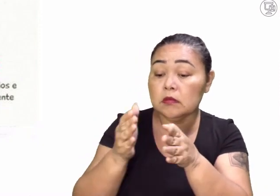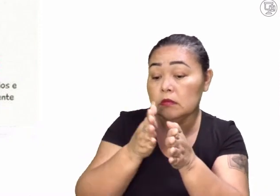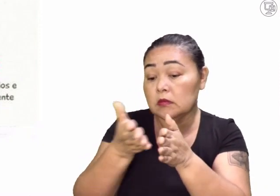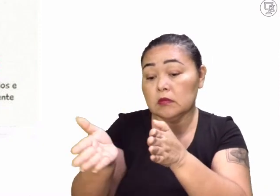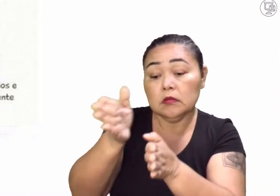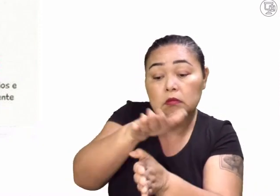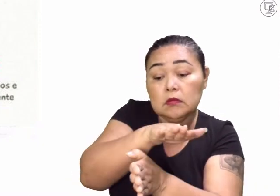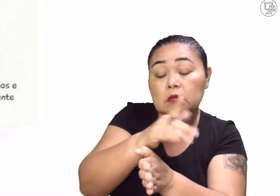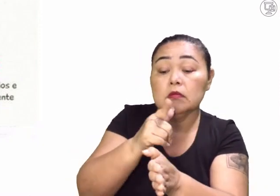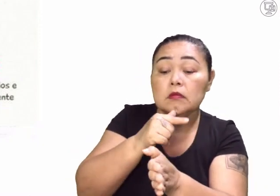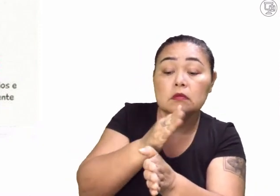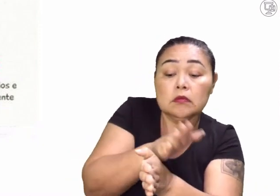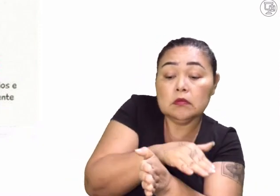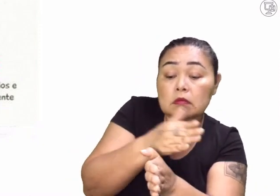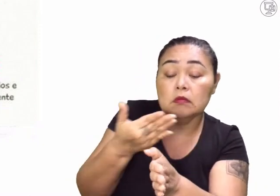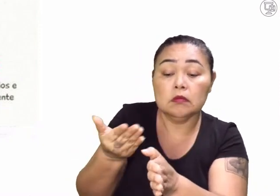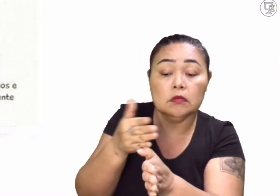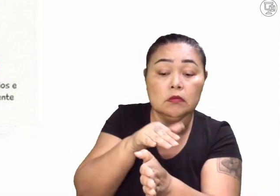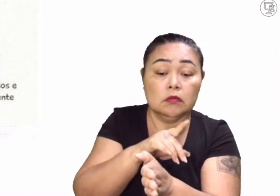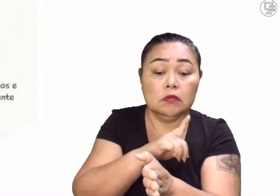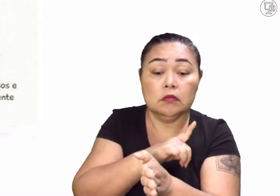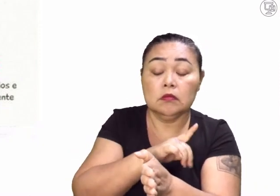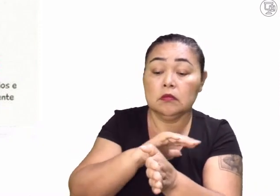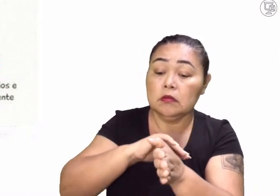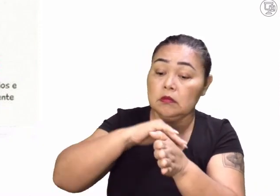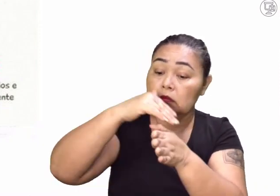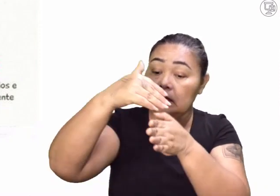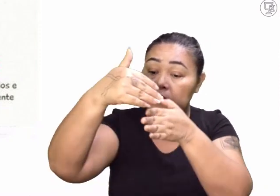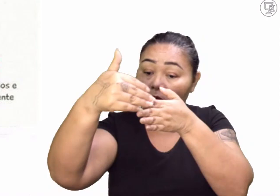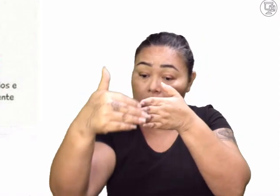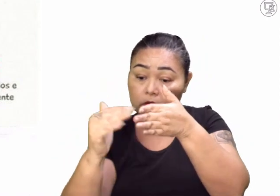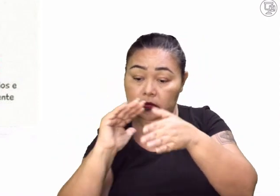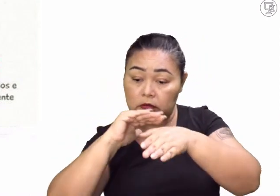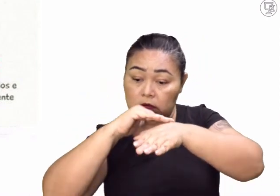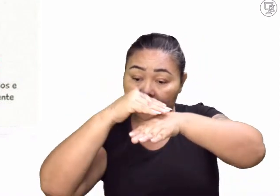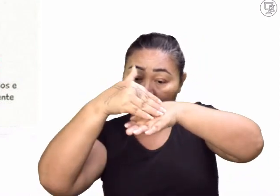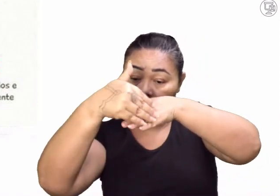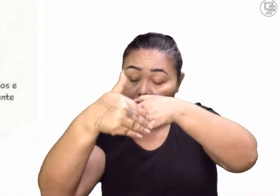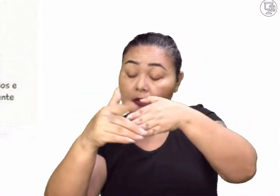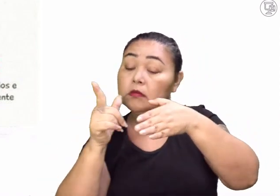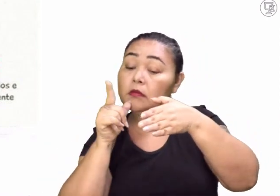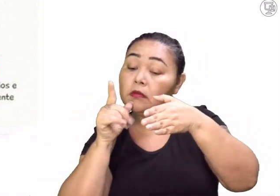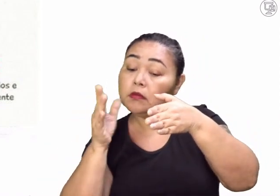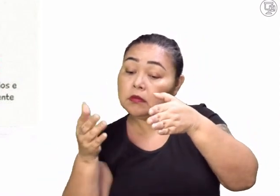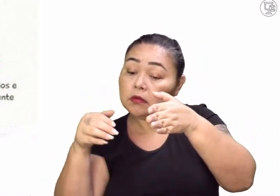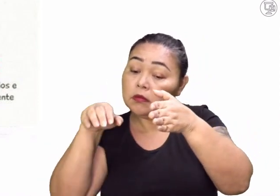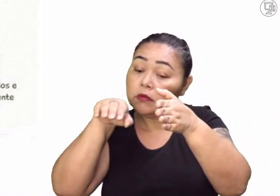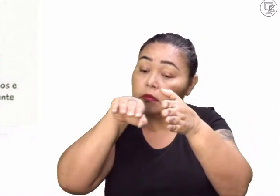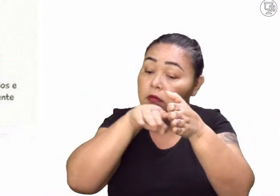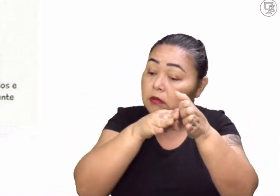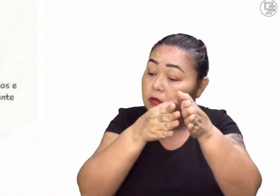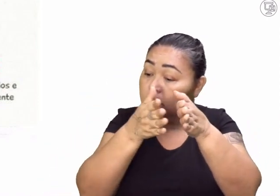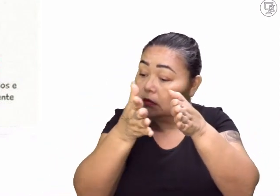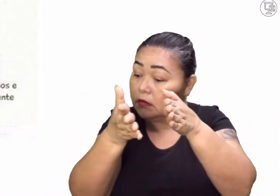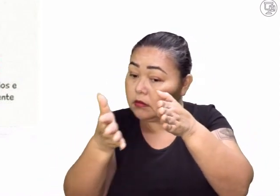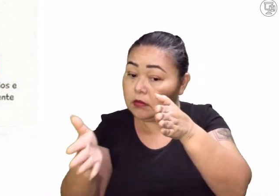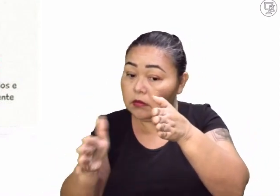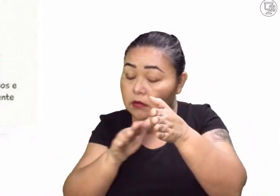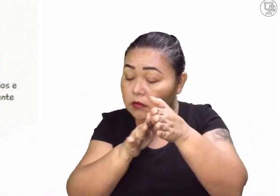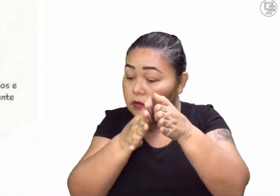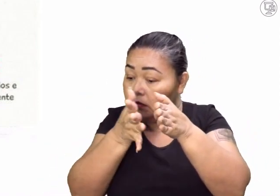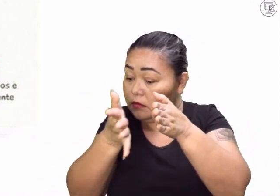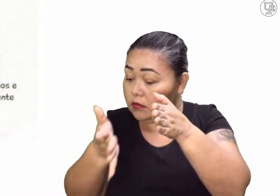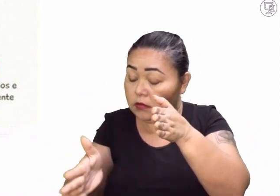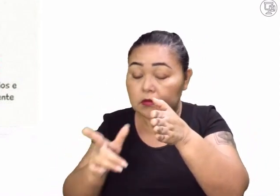de águas. divisor de águas que vai fazer, esse relevo geralmente é mais alto, vai fazer com que a água corra para um lado, aqui, né, como